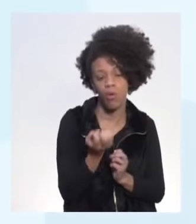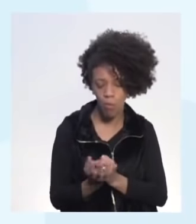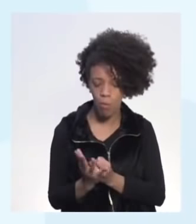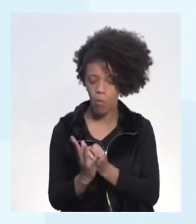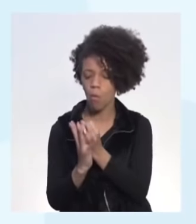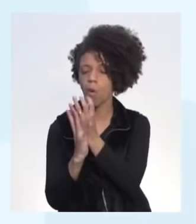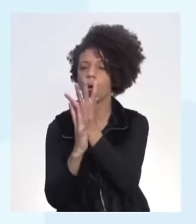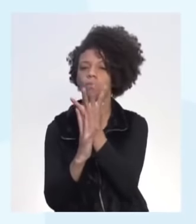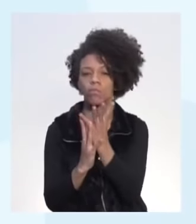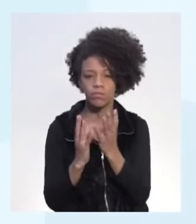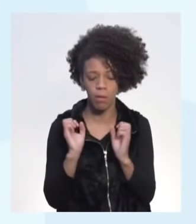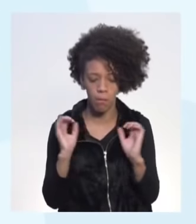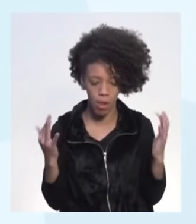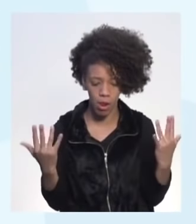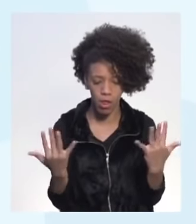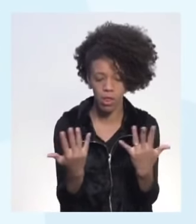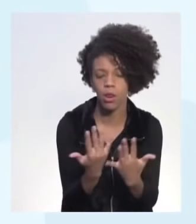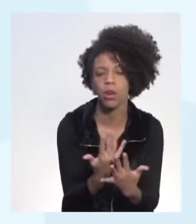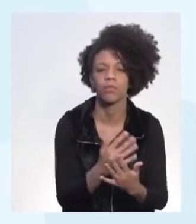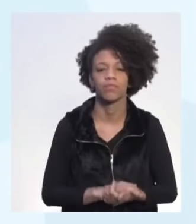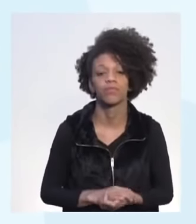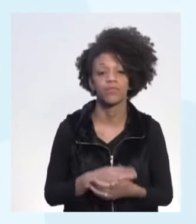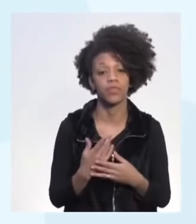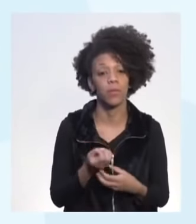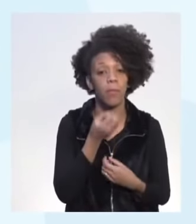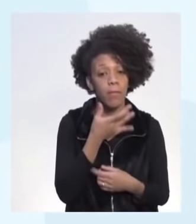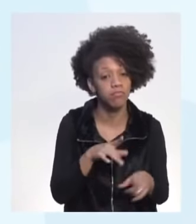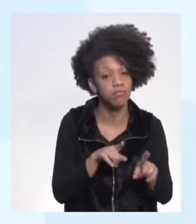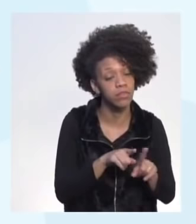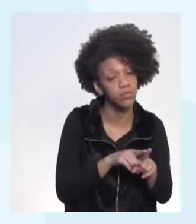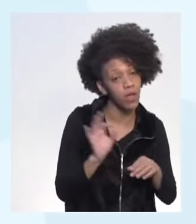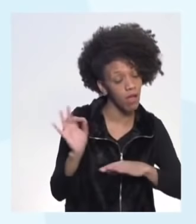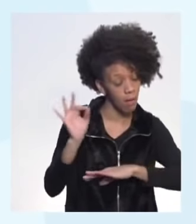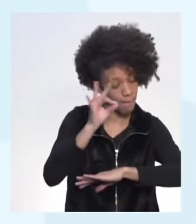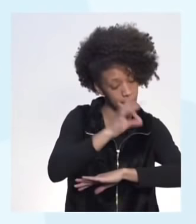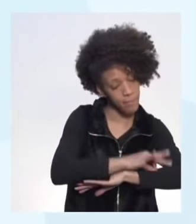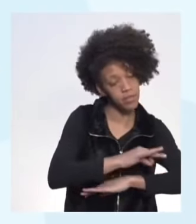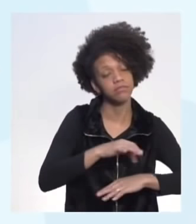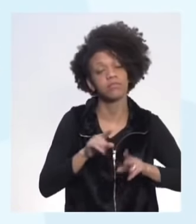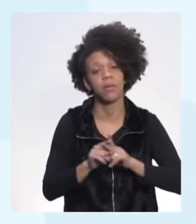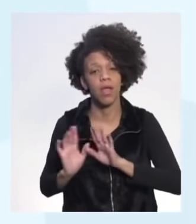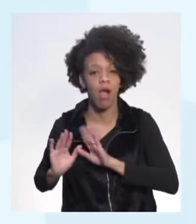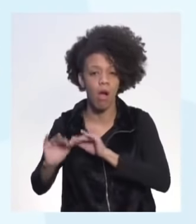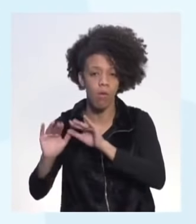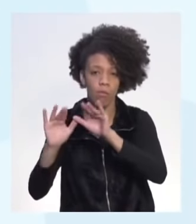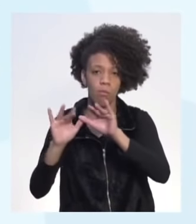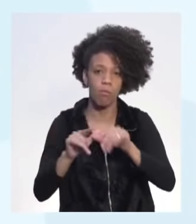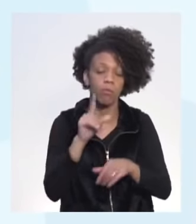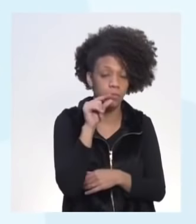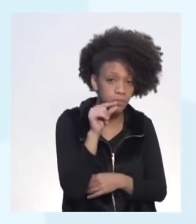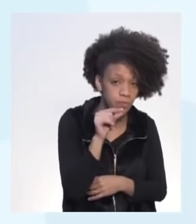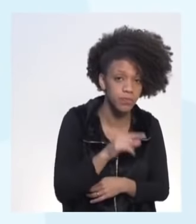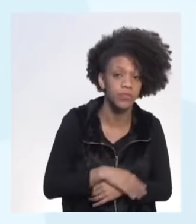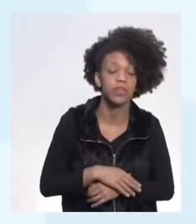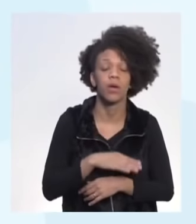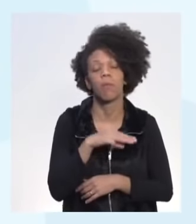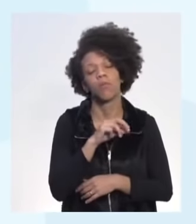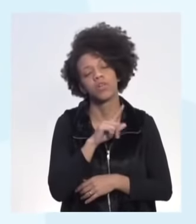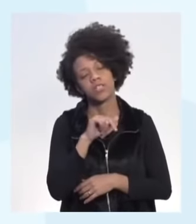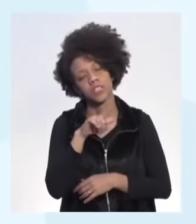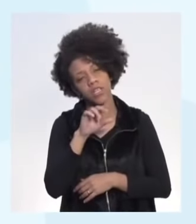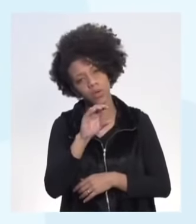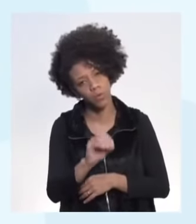e marginais de todas as cidades, beneficiando tanto abelhas como borboletas, pássaros, morcegos e muitos insetos que